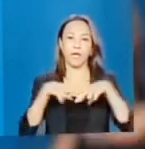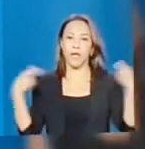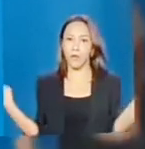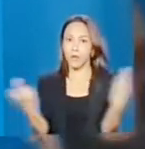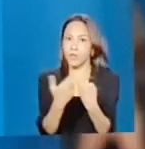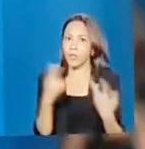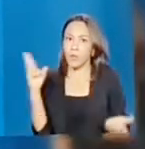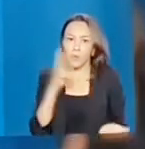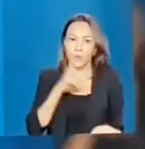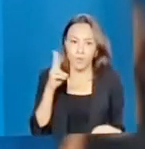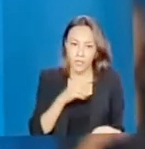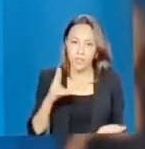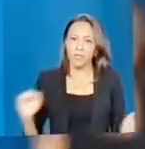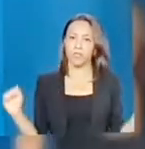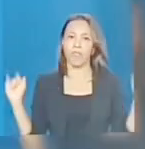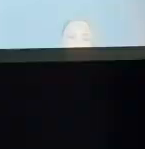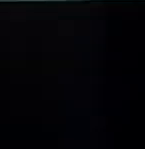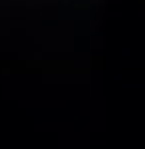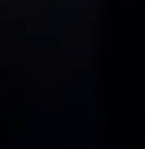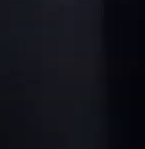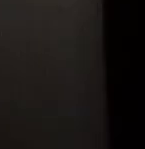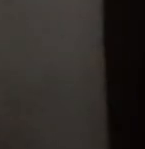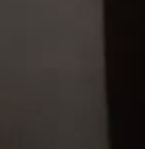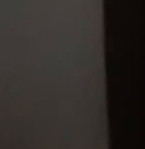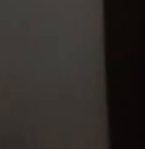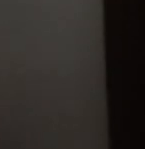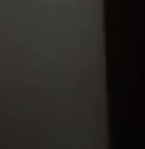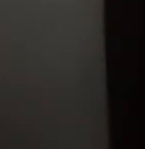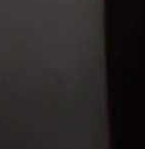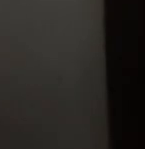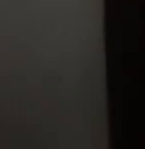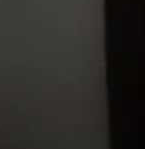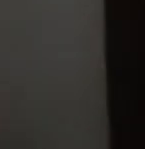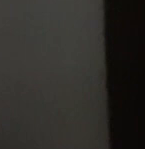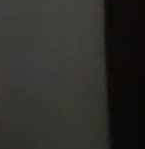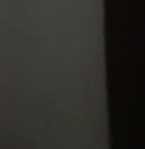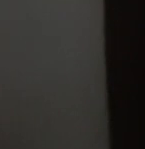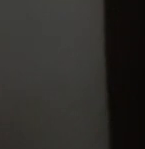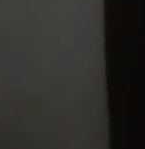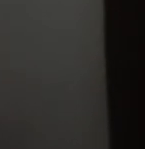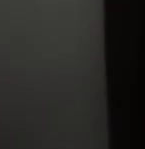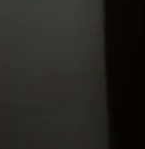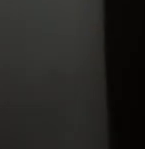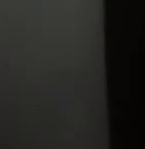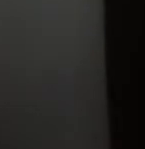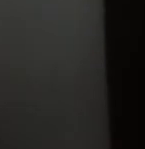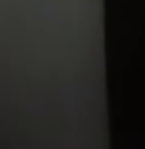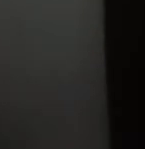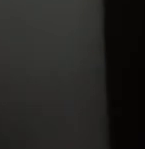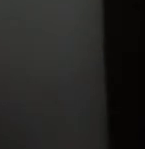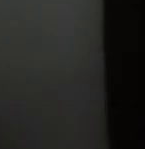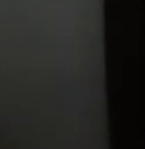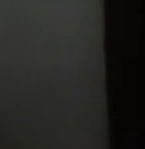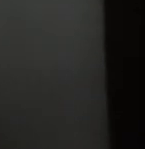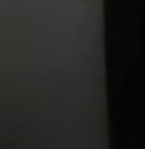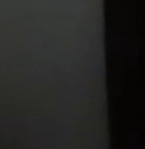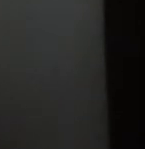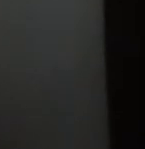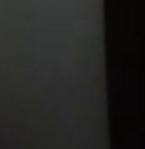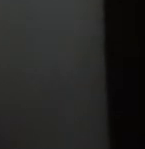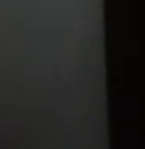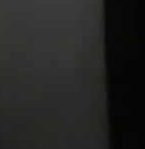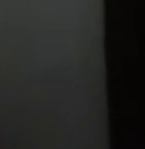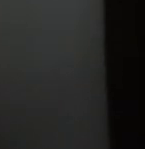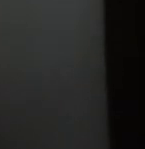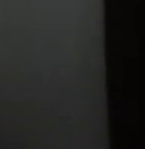de diretoria colegiada de 2021. Pronto, gente, tá aí. Você vê que no começo do vídeo,